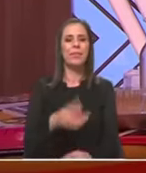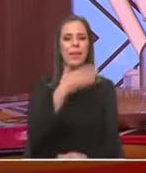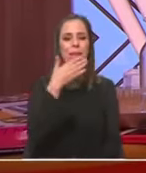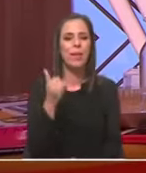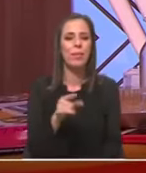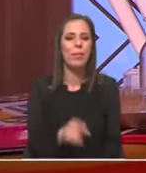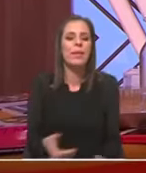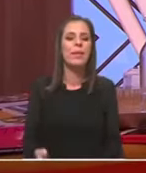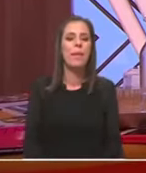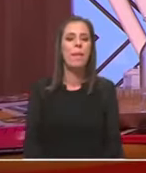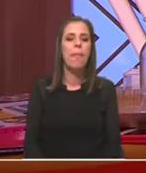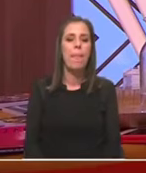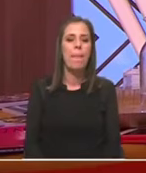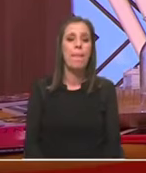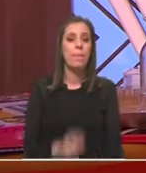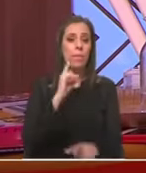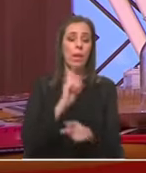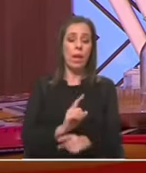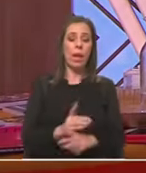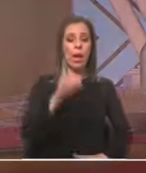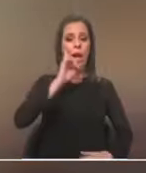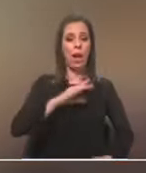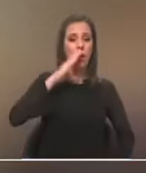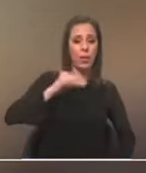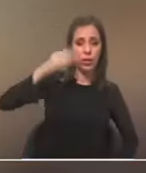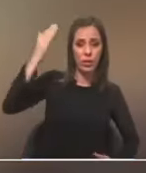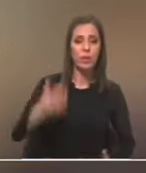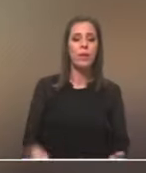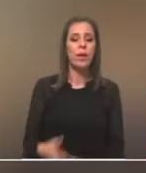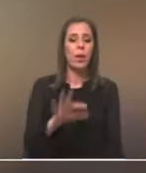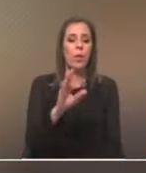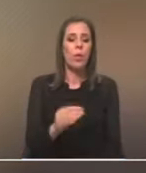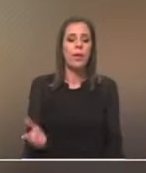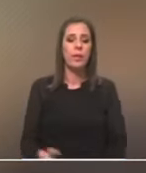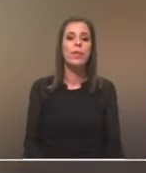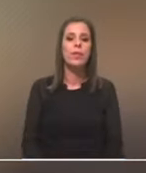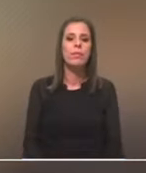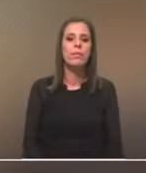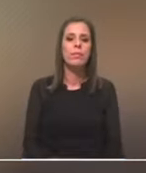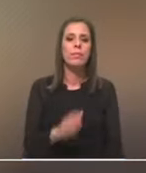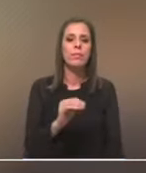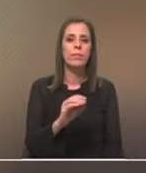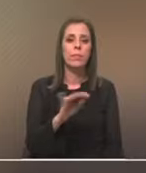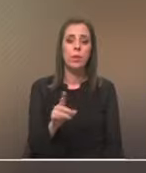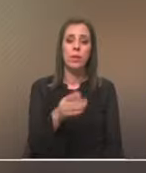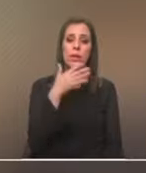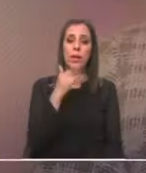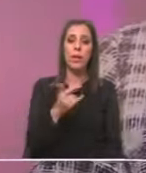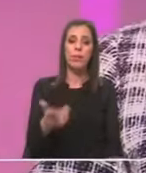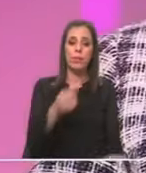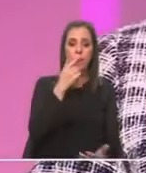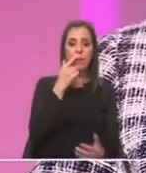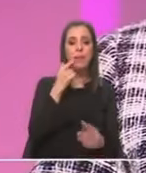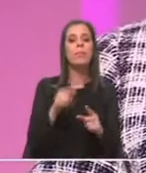bonita ela era e é agora é uma senhora crescida não é agora tem 40 a Sofia Era muito bonit